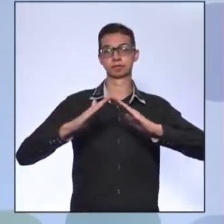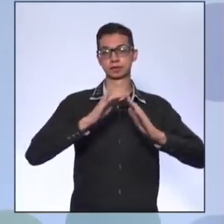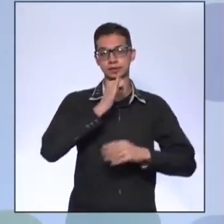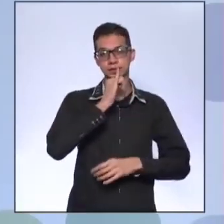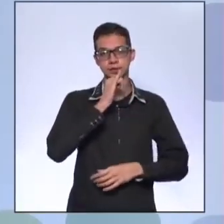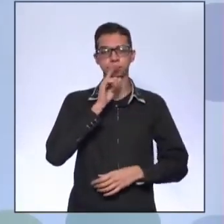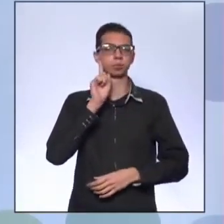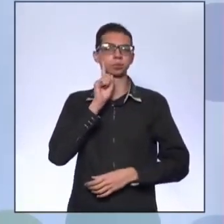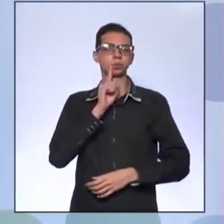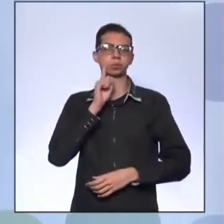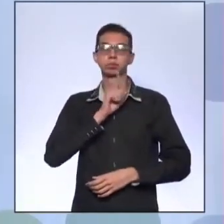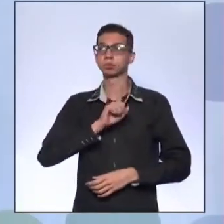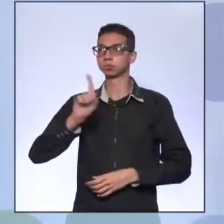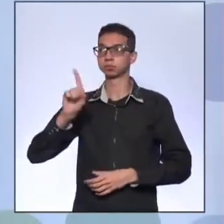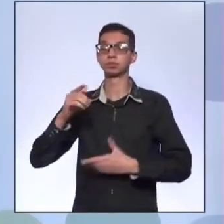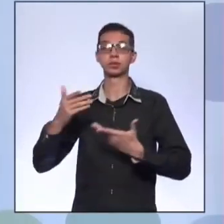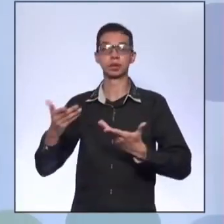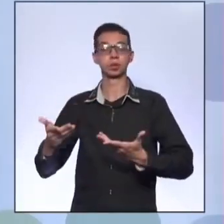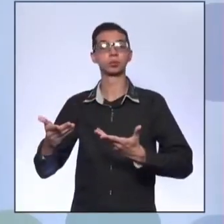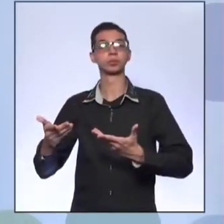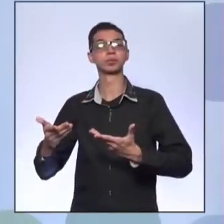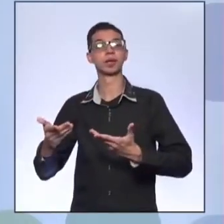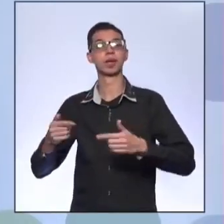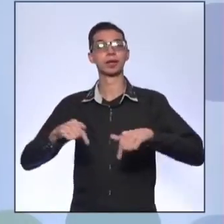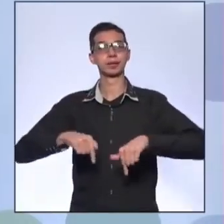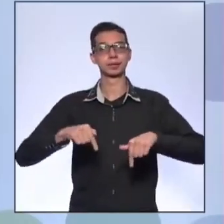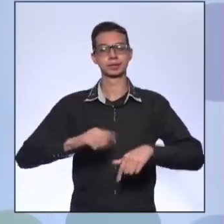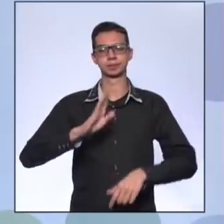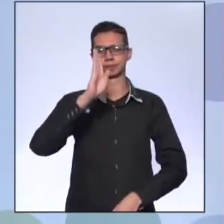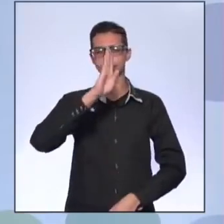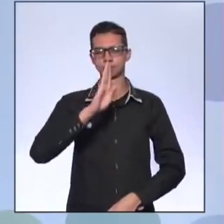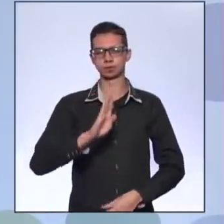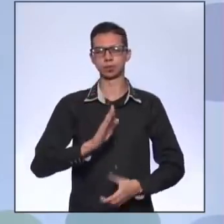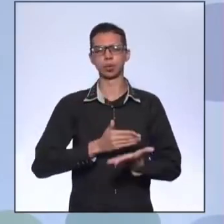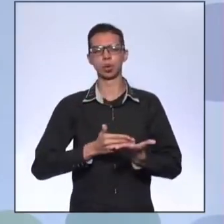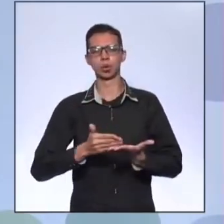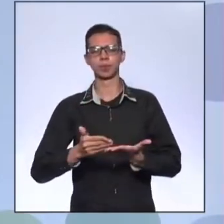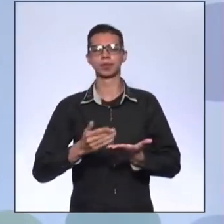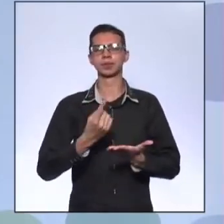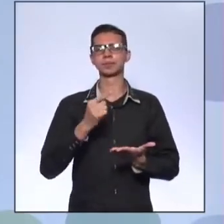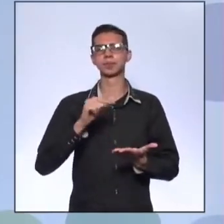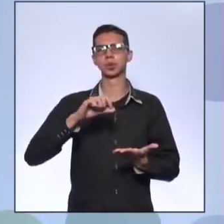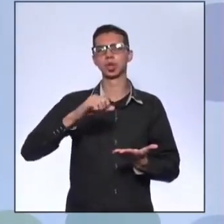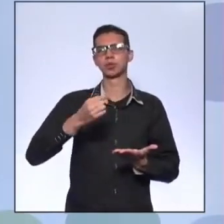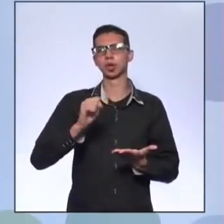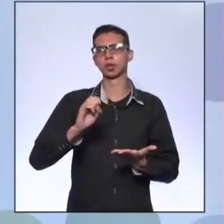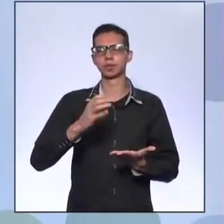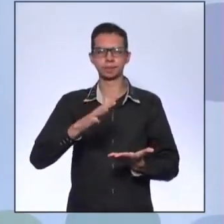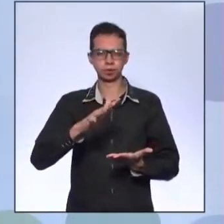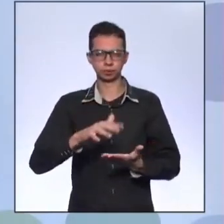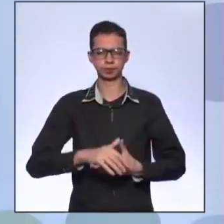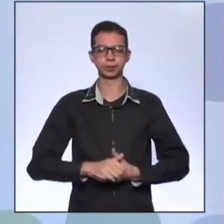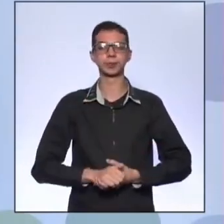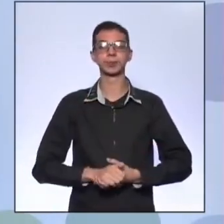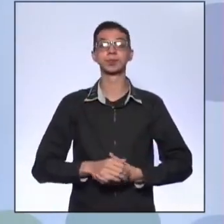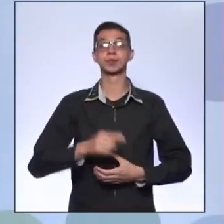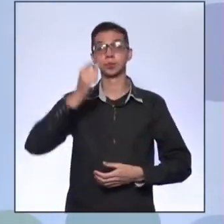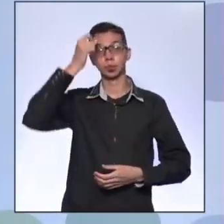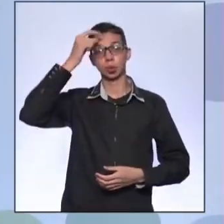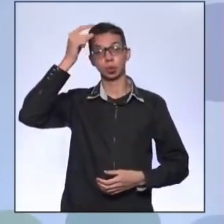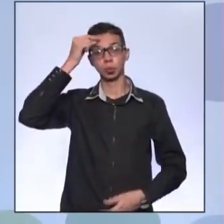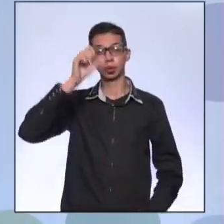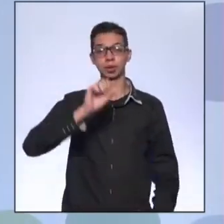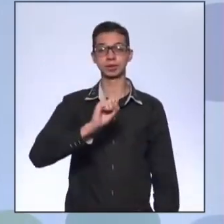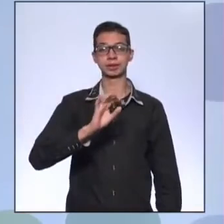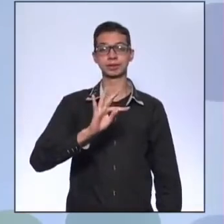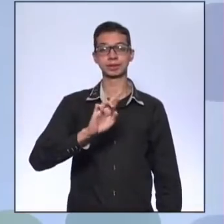ela chega aqui ao Brasil, né, por volta aí do final dos anos 70, começo dos 80, tá? Fazendo parte aí da chamada cultura street ou a cultura